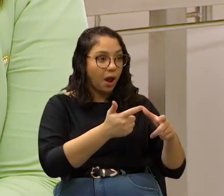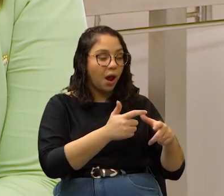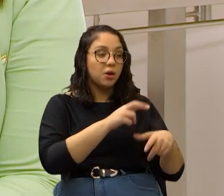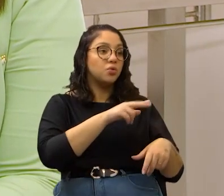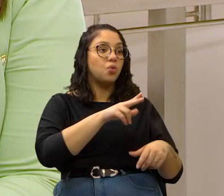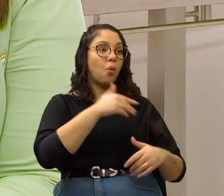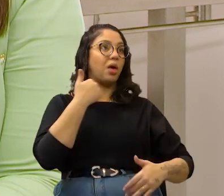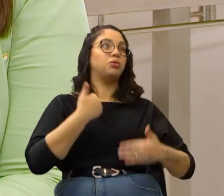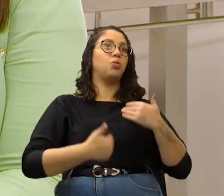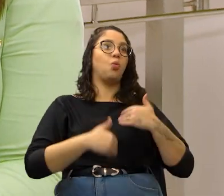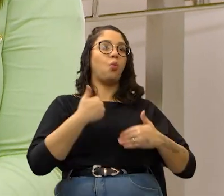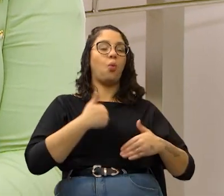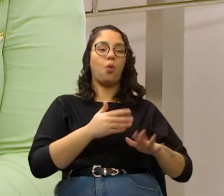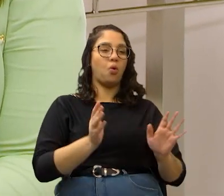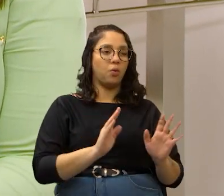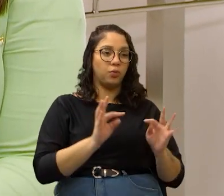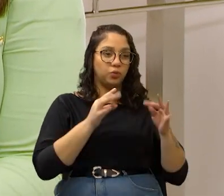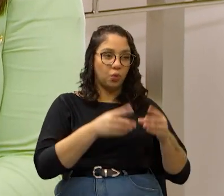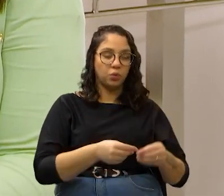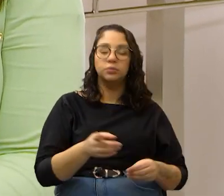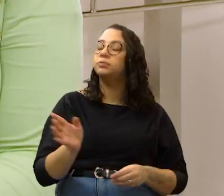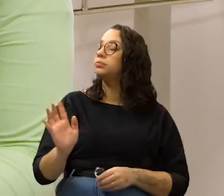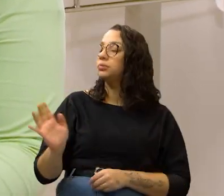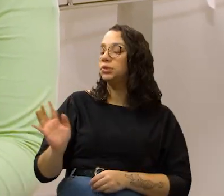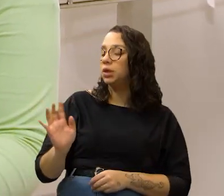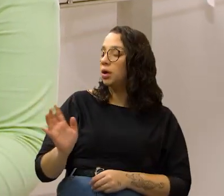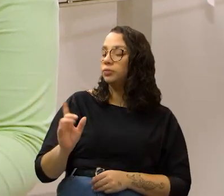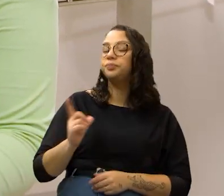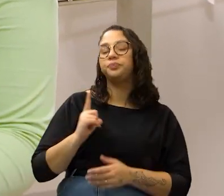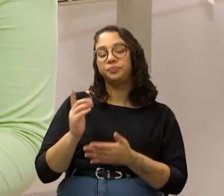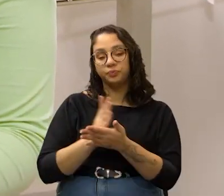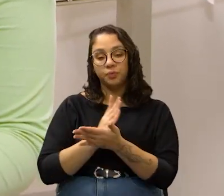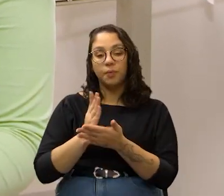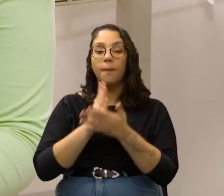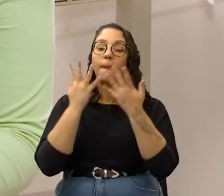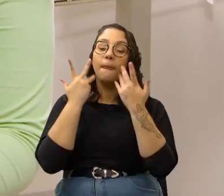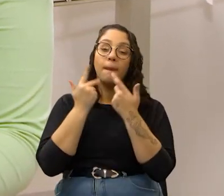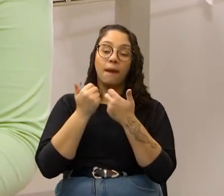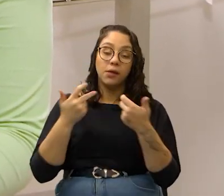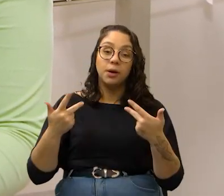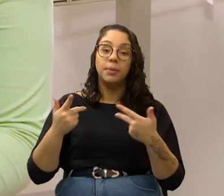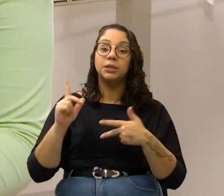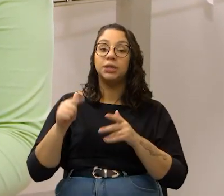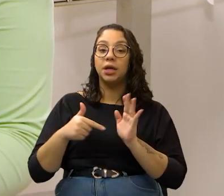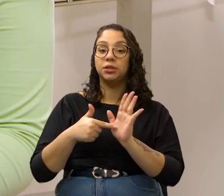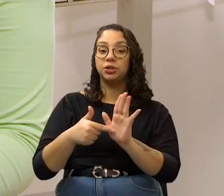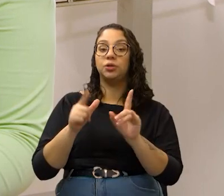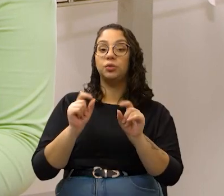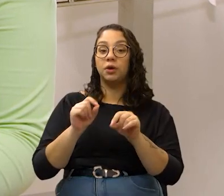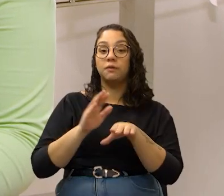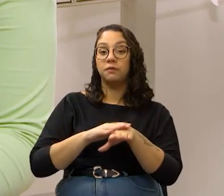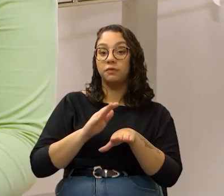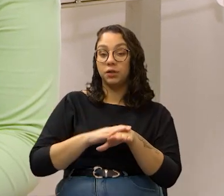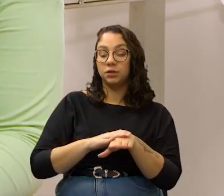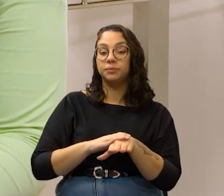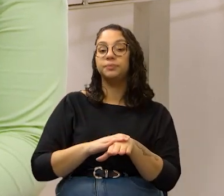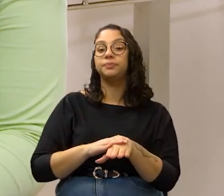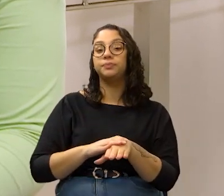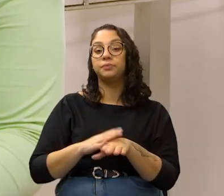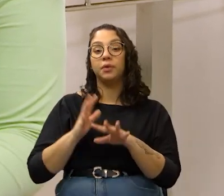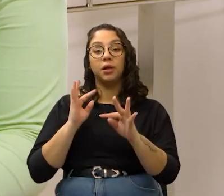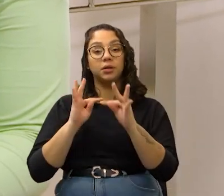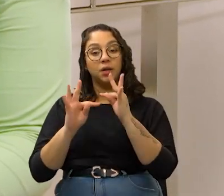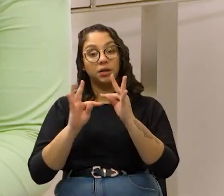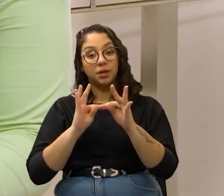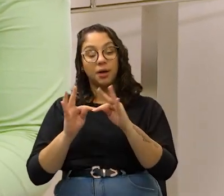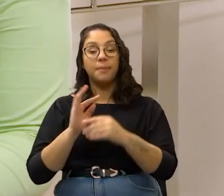no local afetado, não é no corpo todo? Não. Alguns pacientes, a indicação de realizar